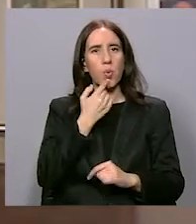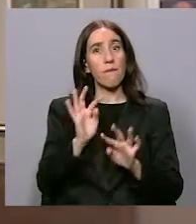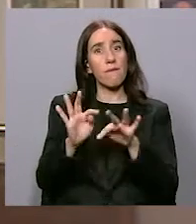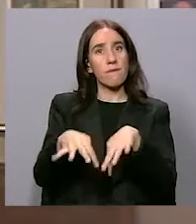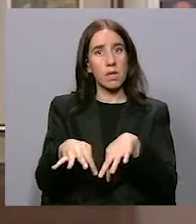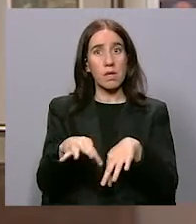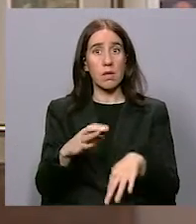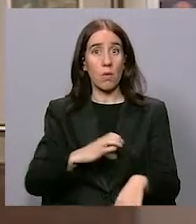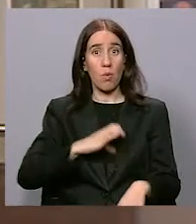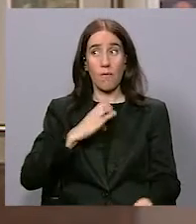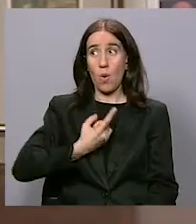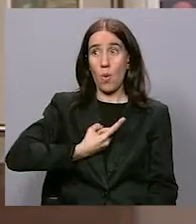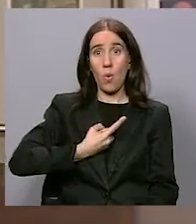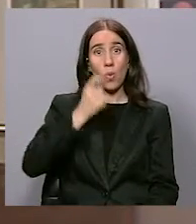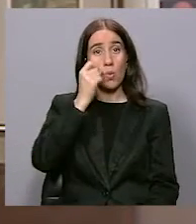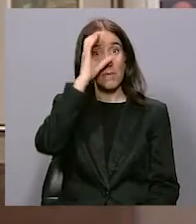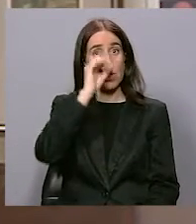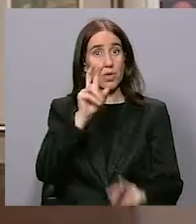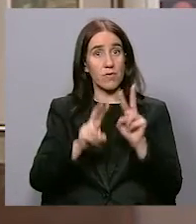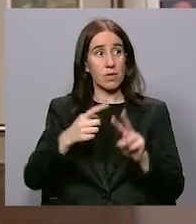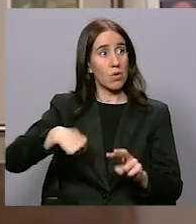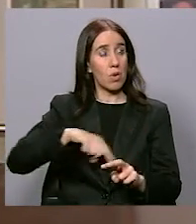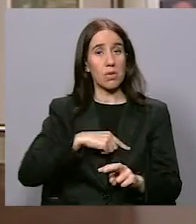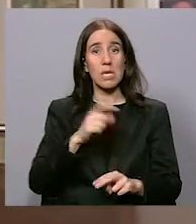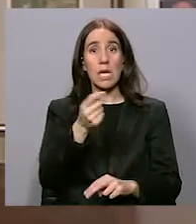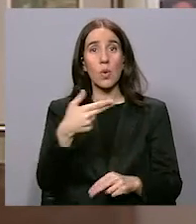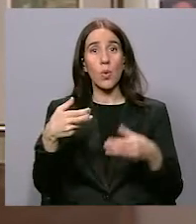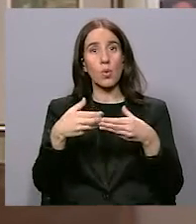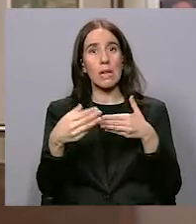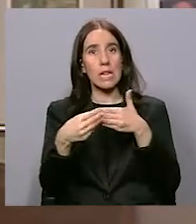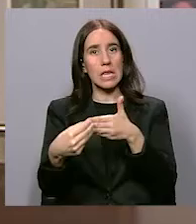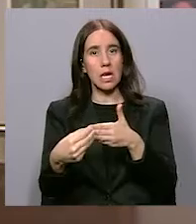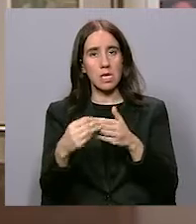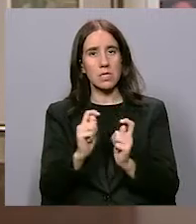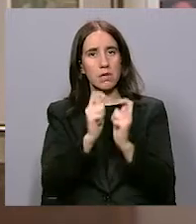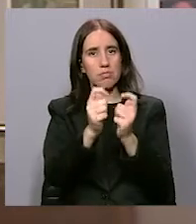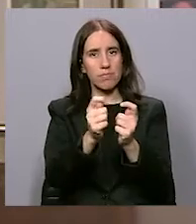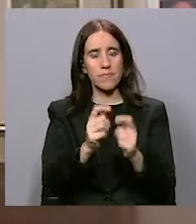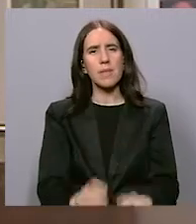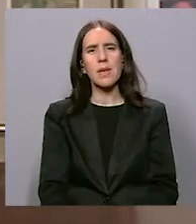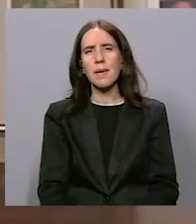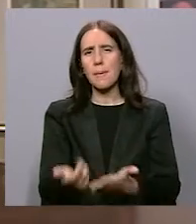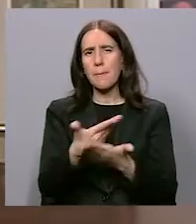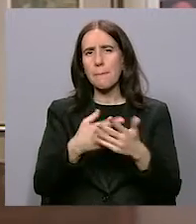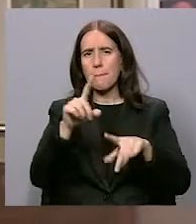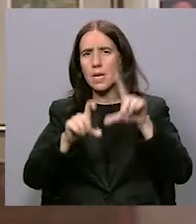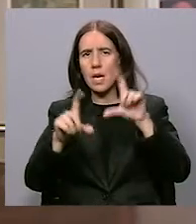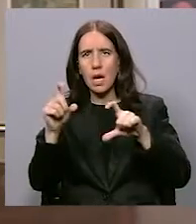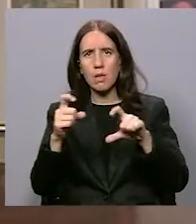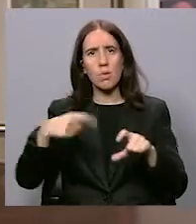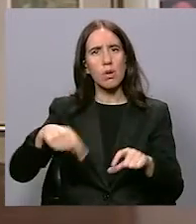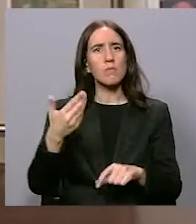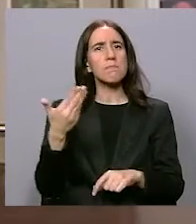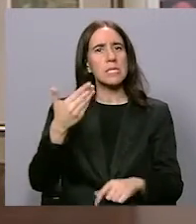ea confiar o nosso ministro das finanças liderança no grupo mercados a testarem os